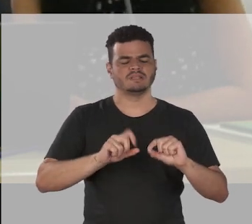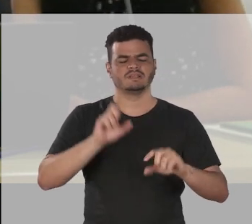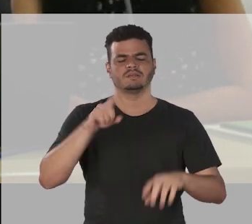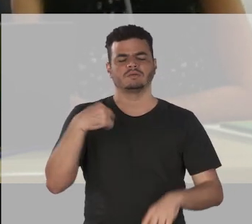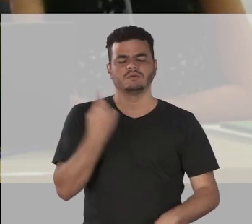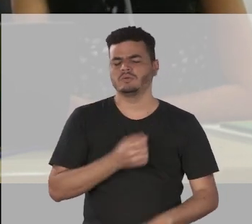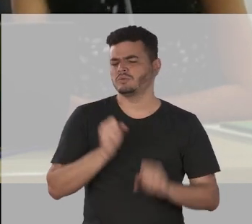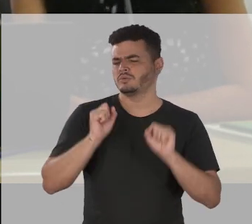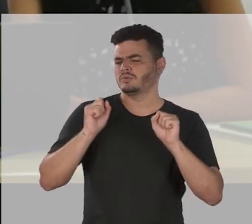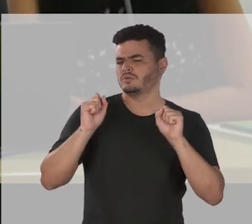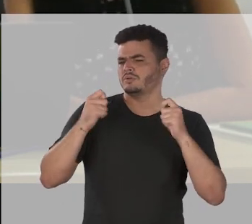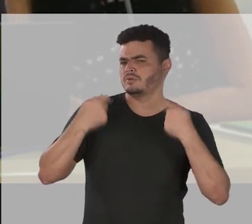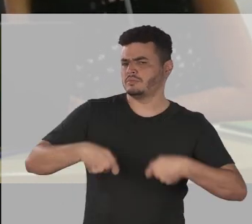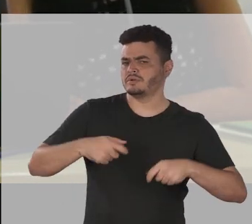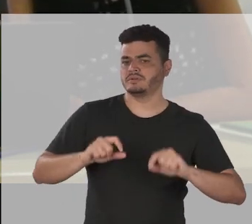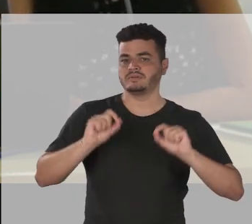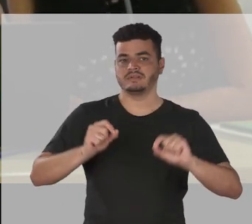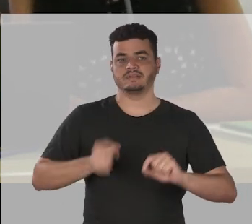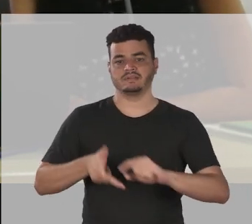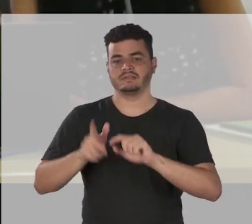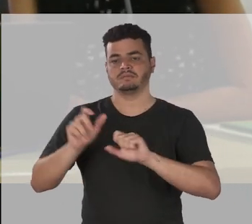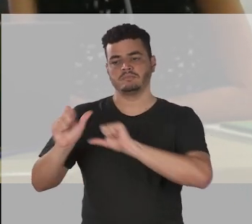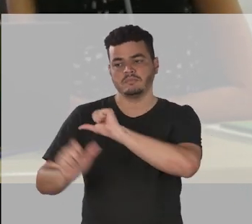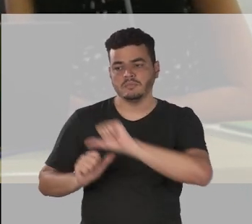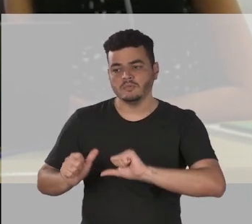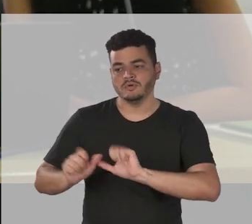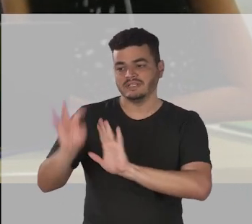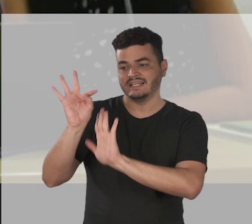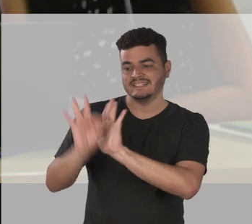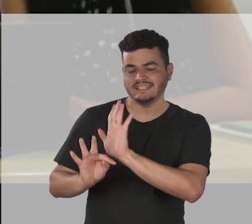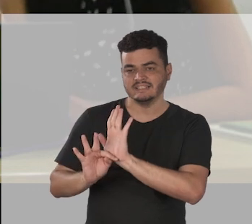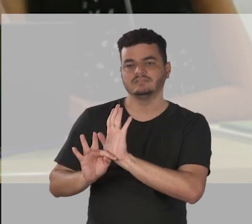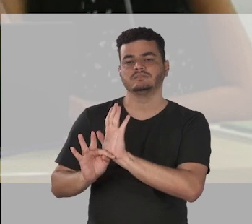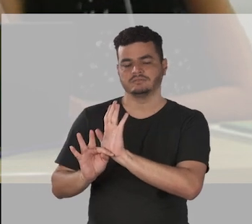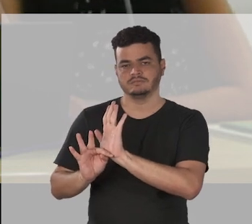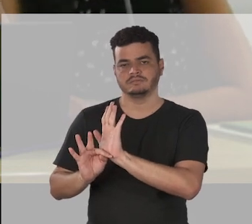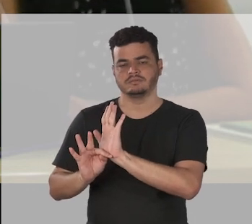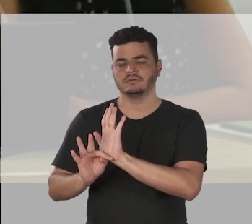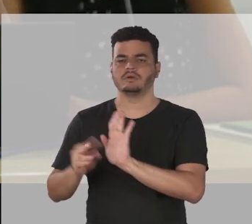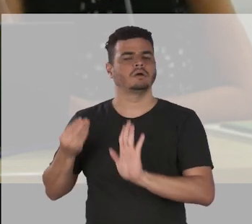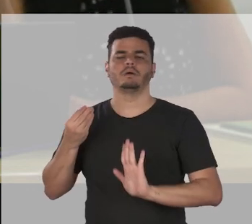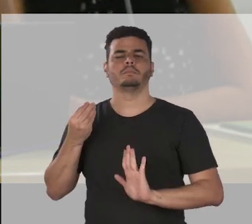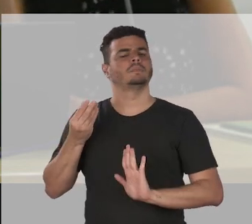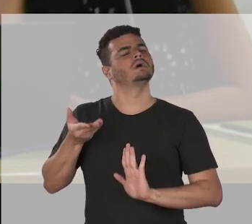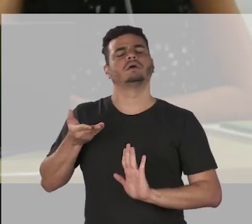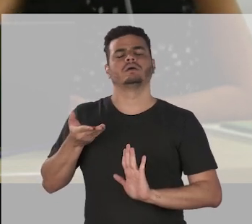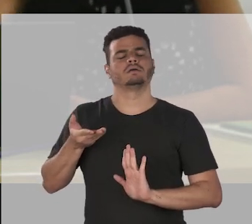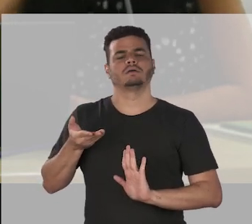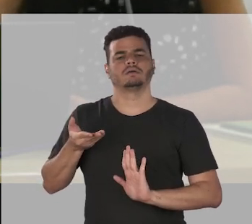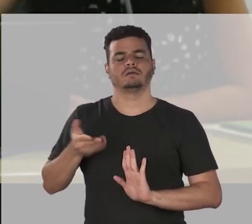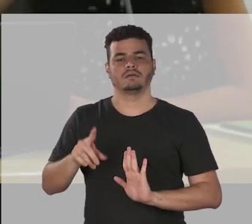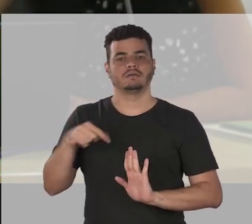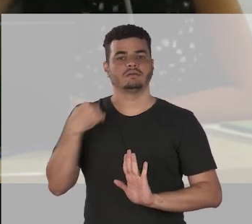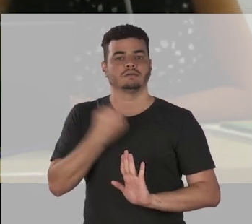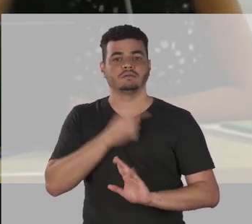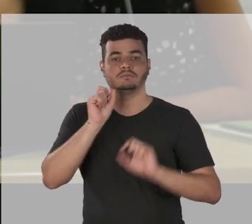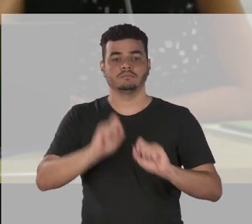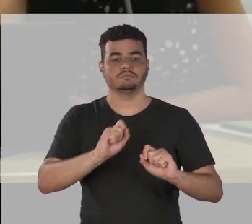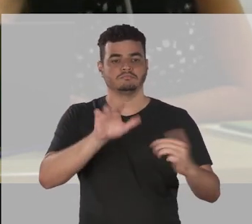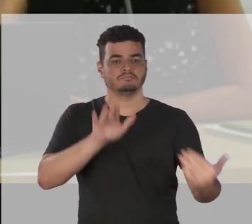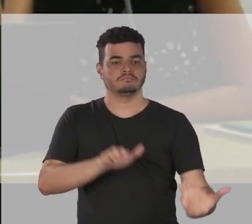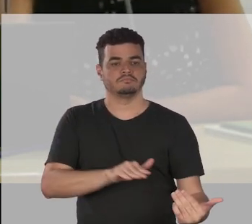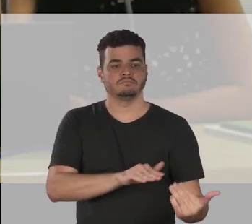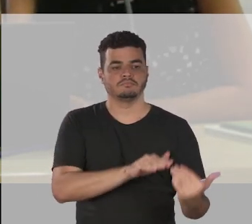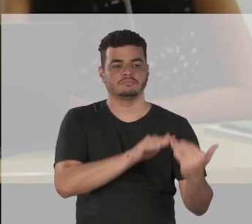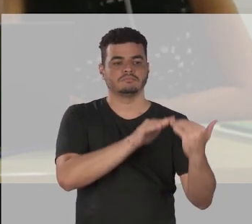regime. Então, se devem fazer muitas modificações nesse texto para poder coincidir com